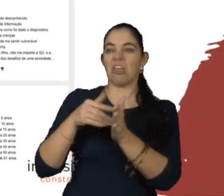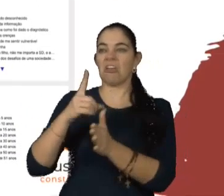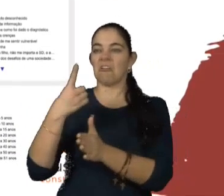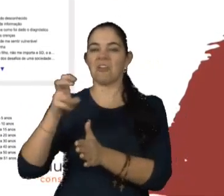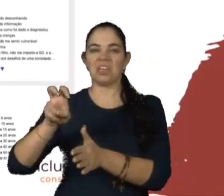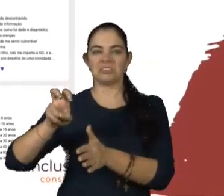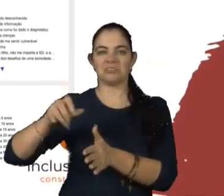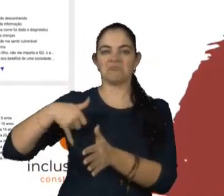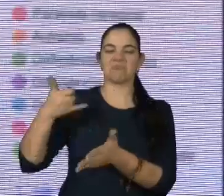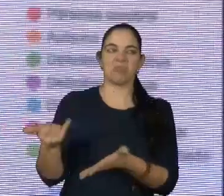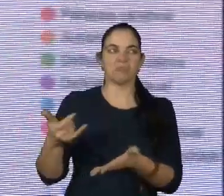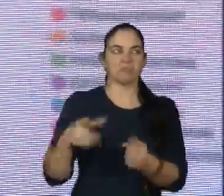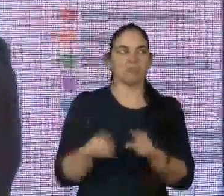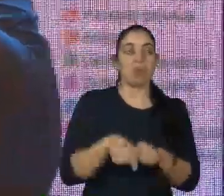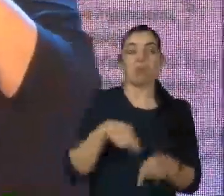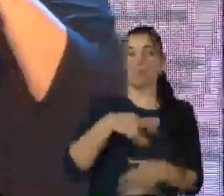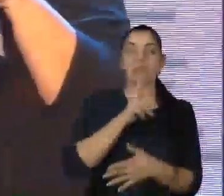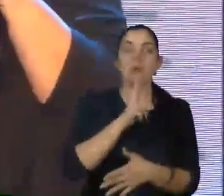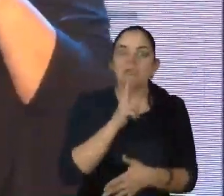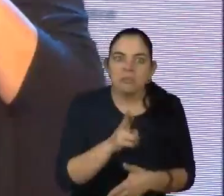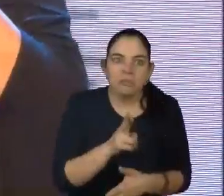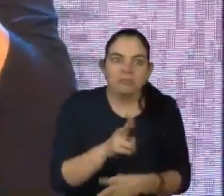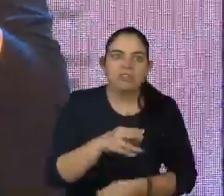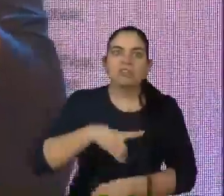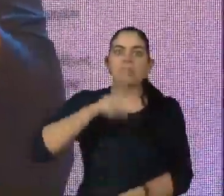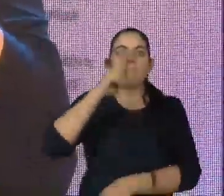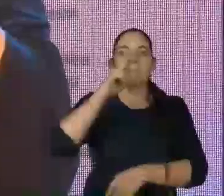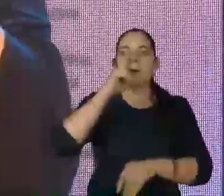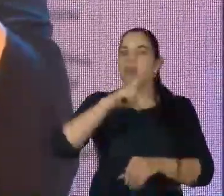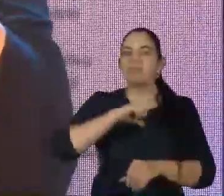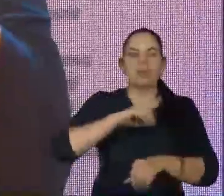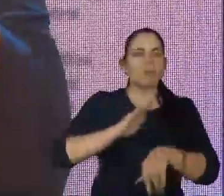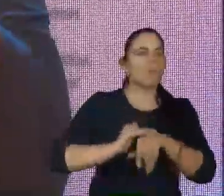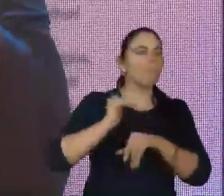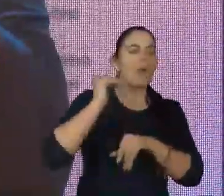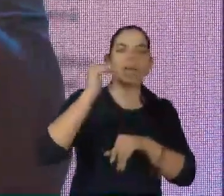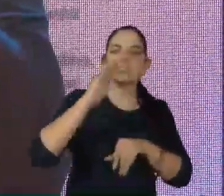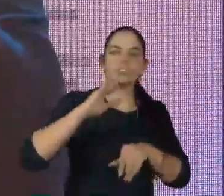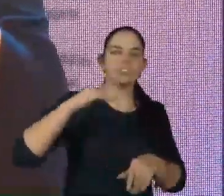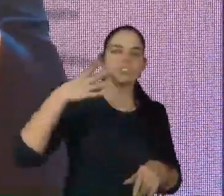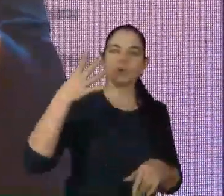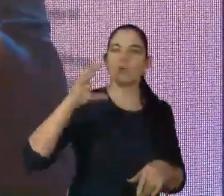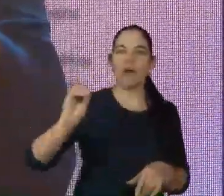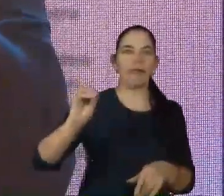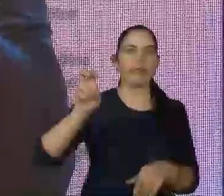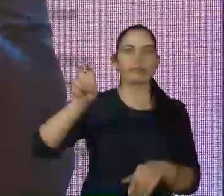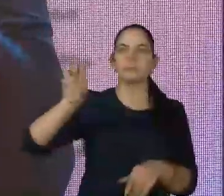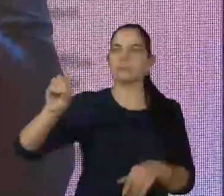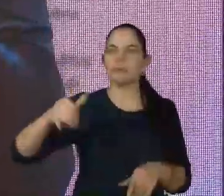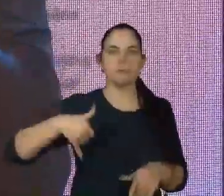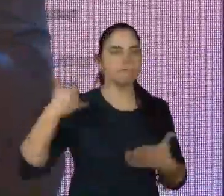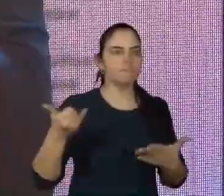Mas nós, eu tive resposta de pessoas, de mães, com mais de 40. O filho tem mais de 40, 50 anos de idade. Eu